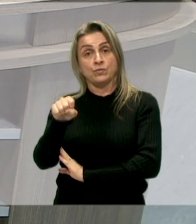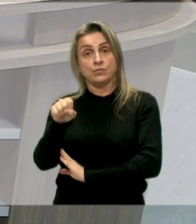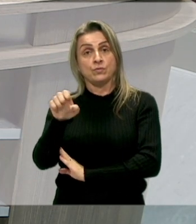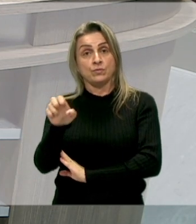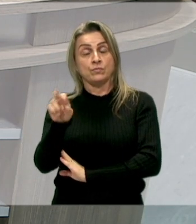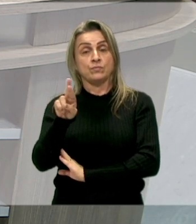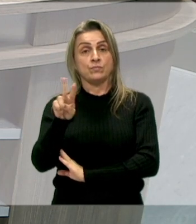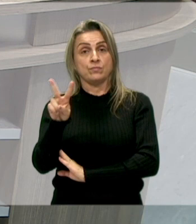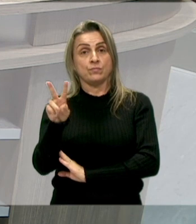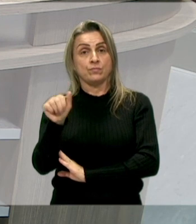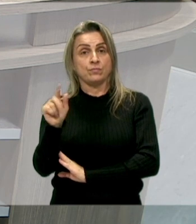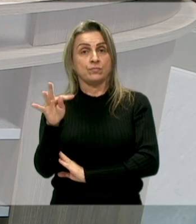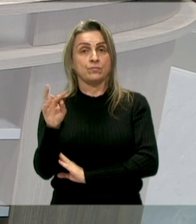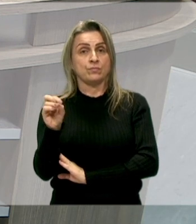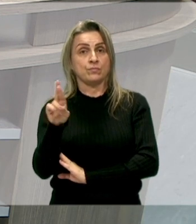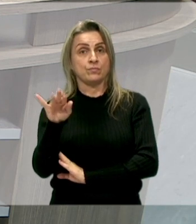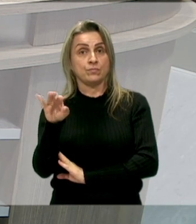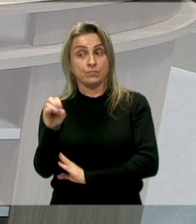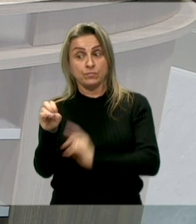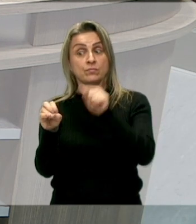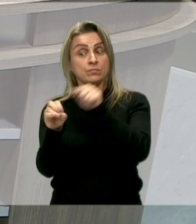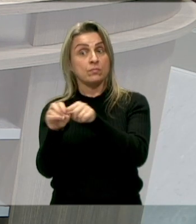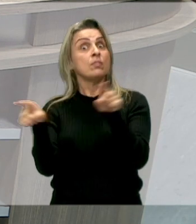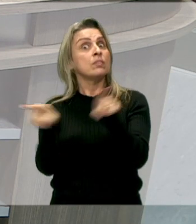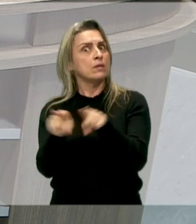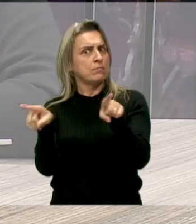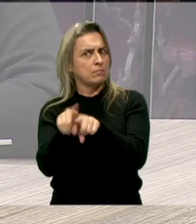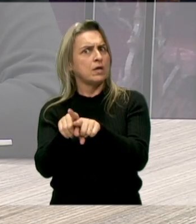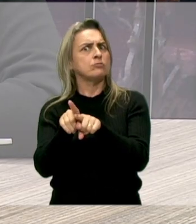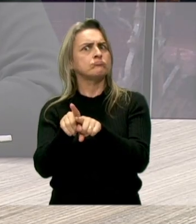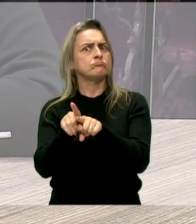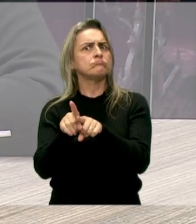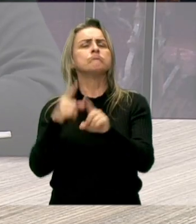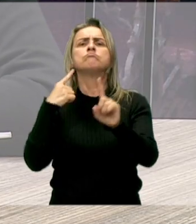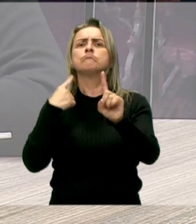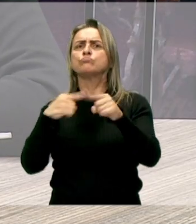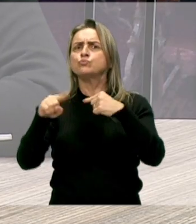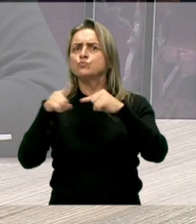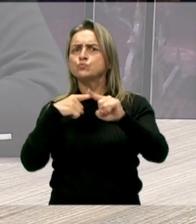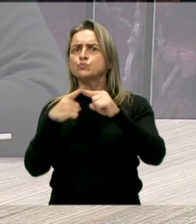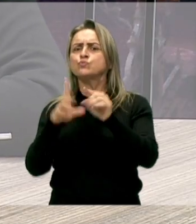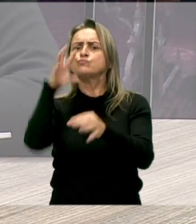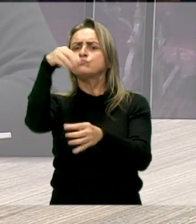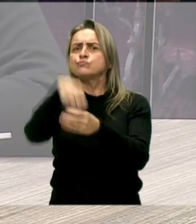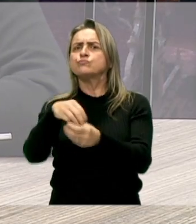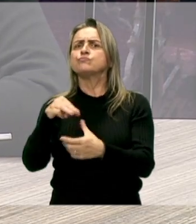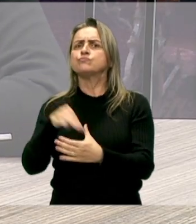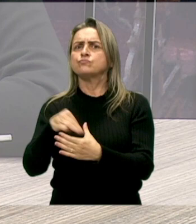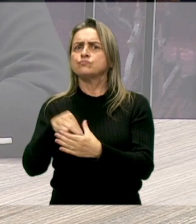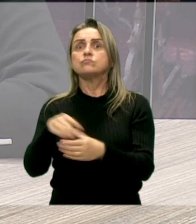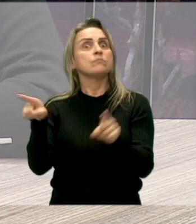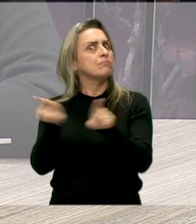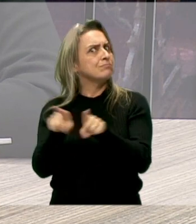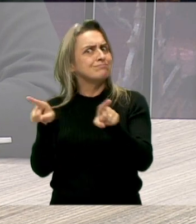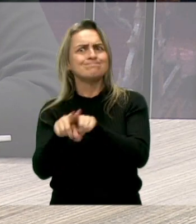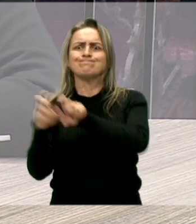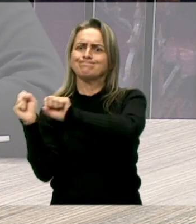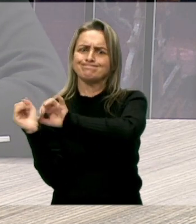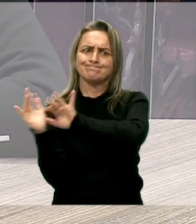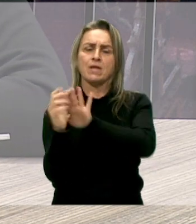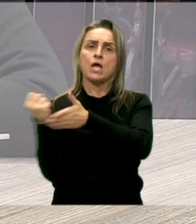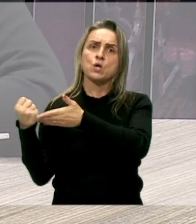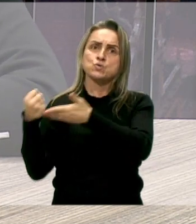foi muito importante, porque os alunos pensaram, tá, mas a gente vai fazer as oficinas, a gente vai estudar só durante a época